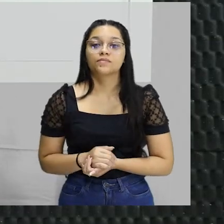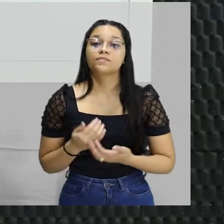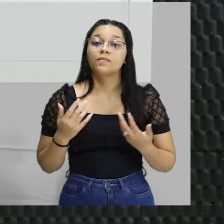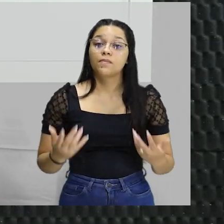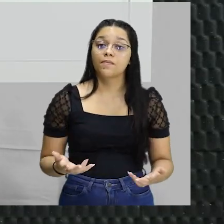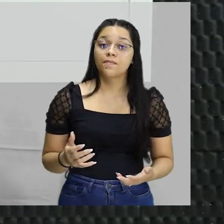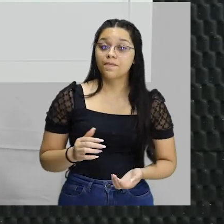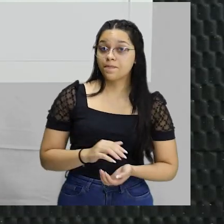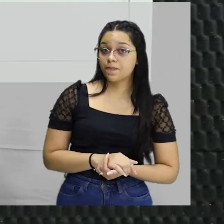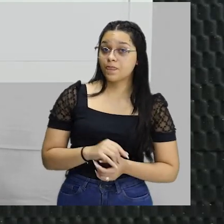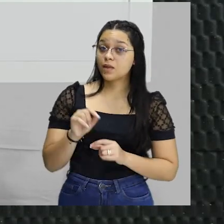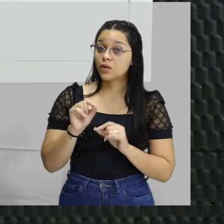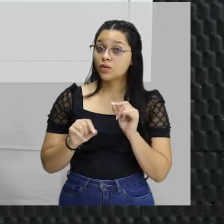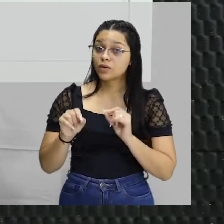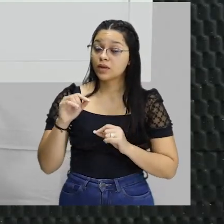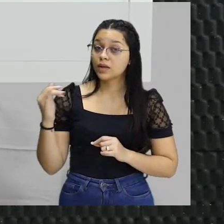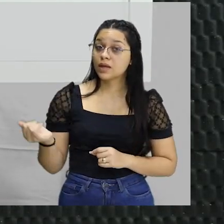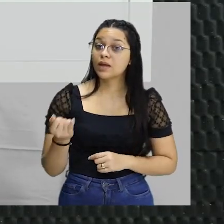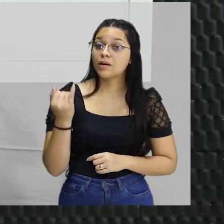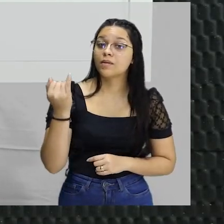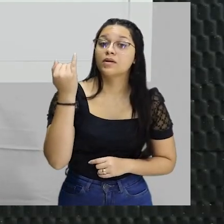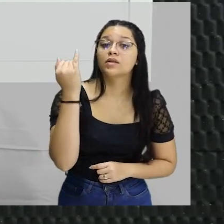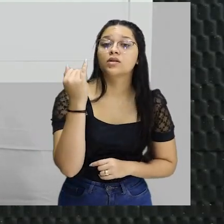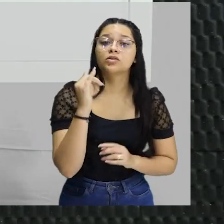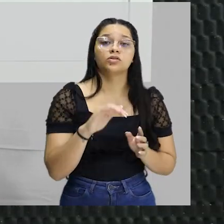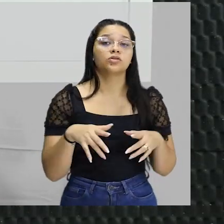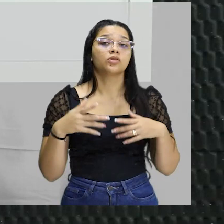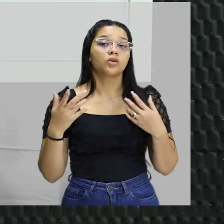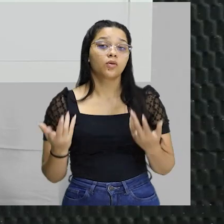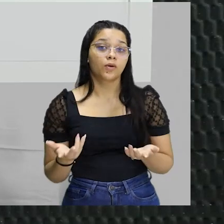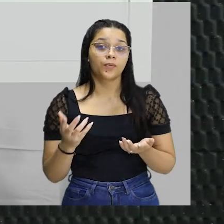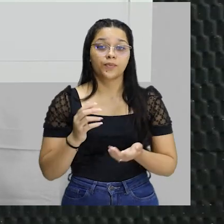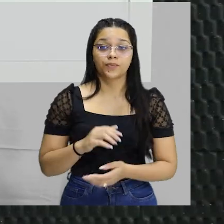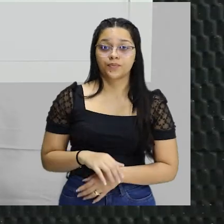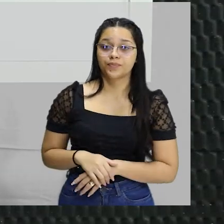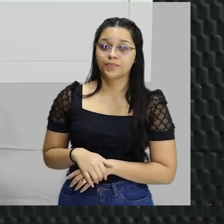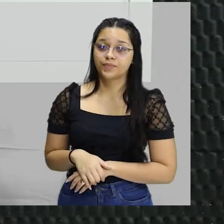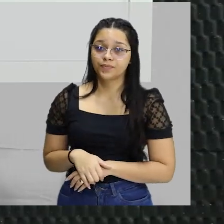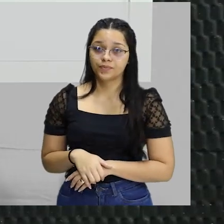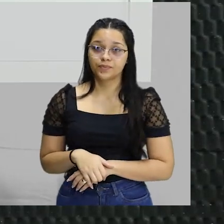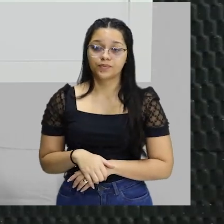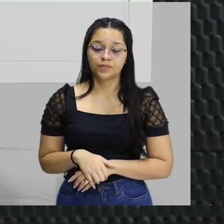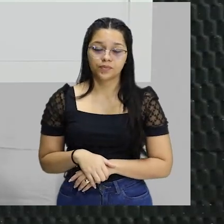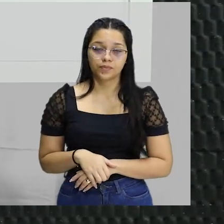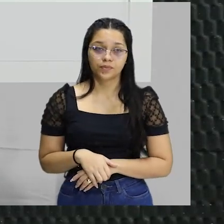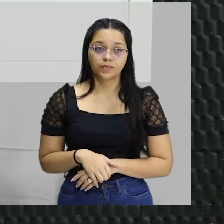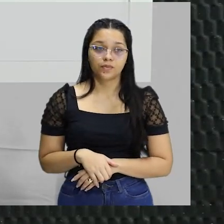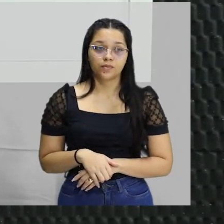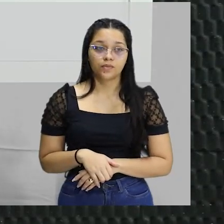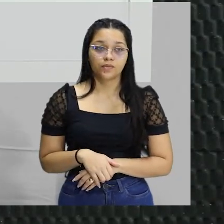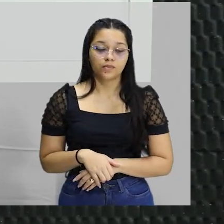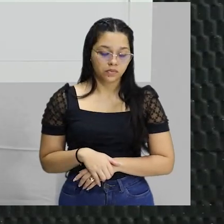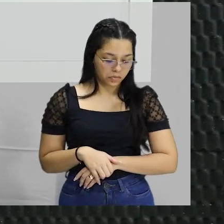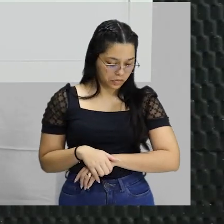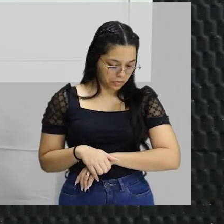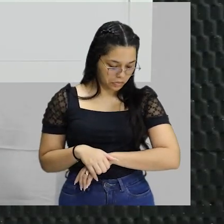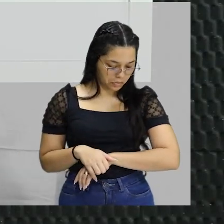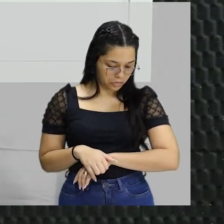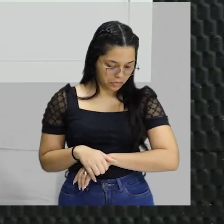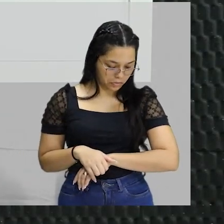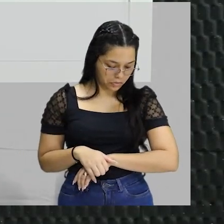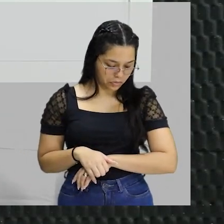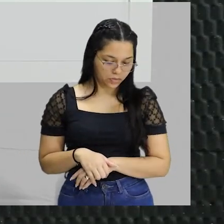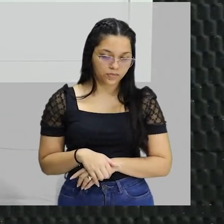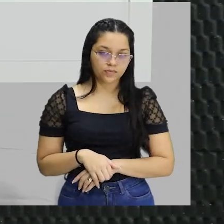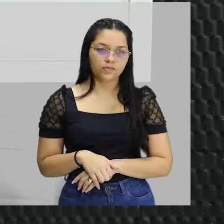Então, a configuração ideal seria esta. A configuração ideal seria esta, ó. Eu